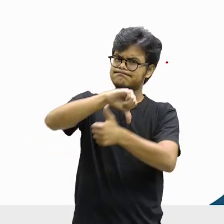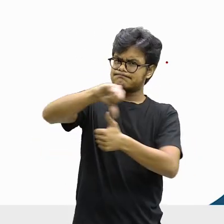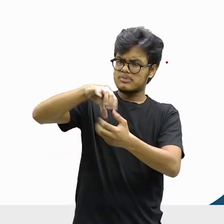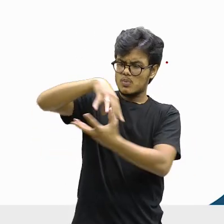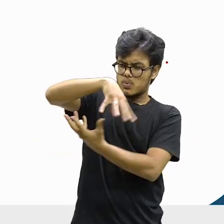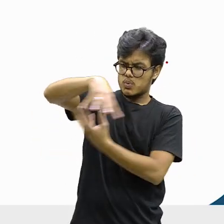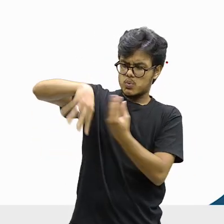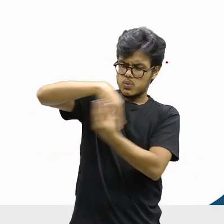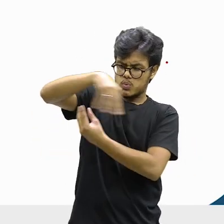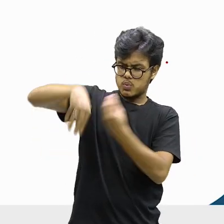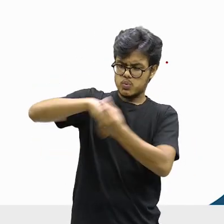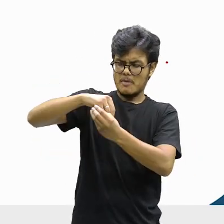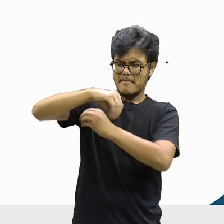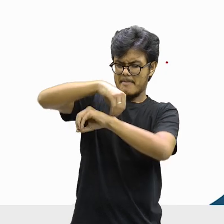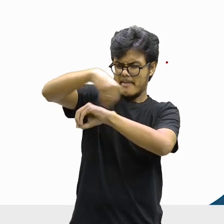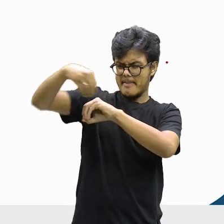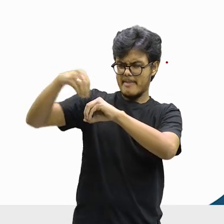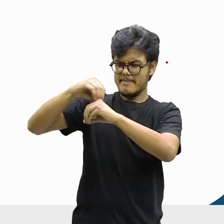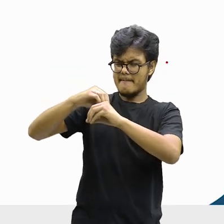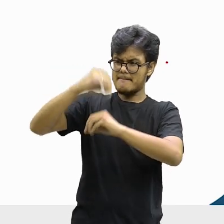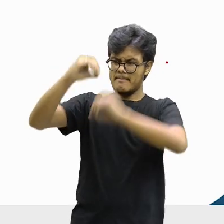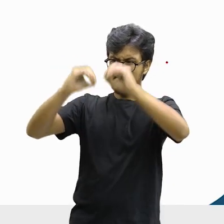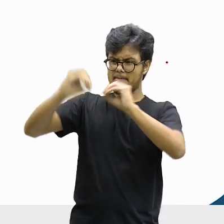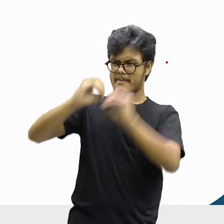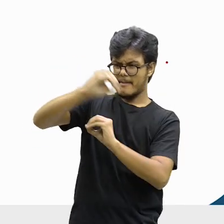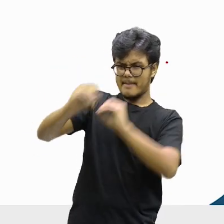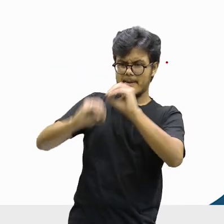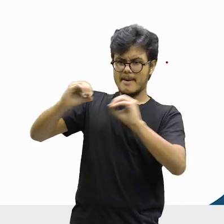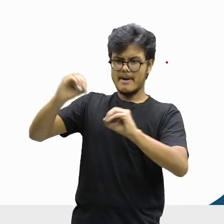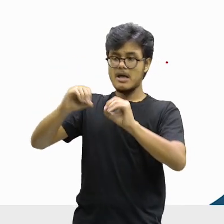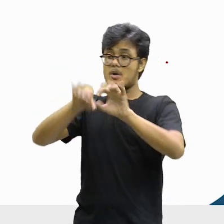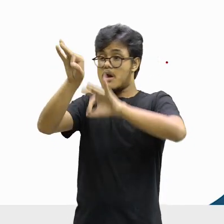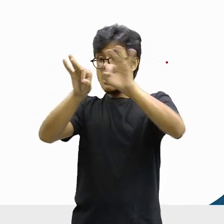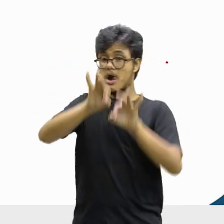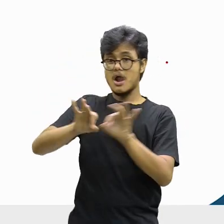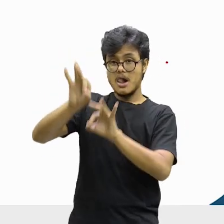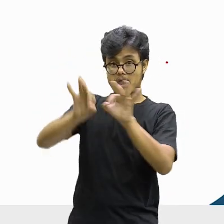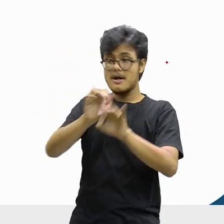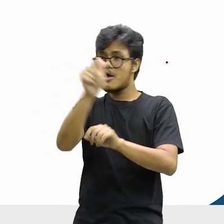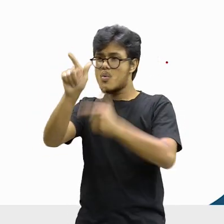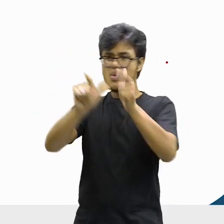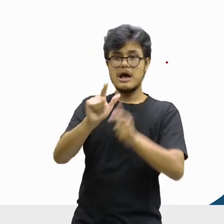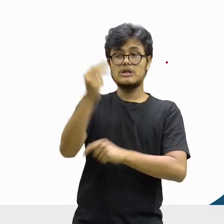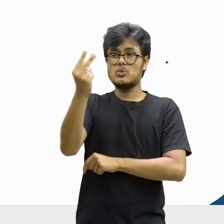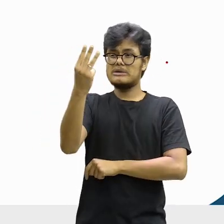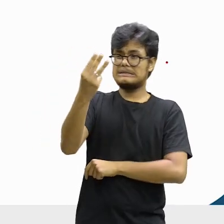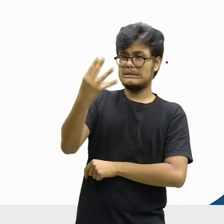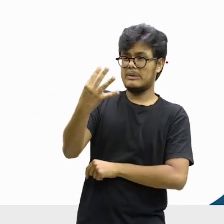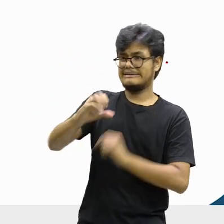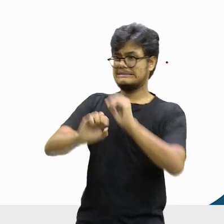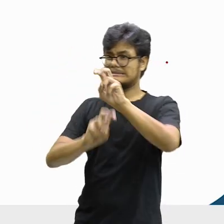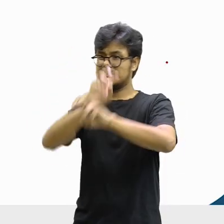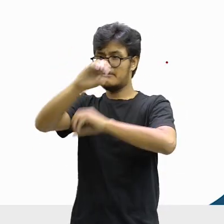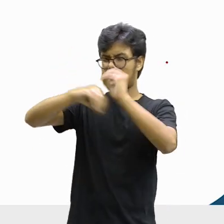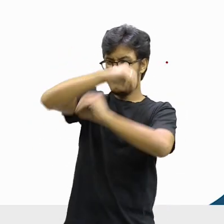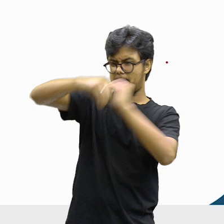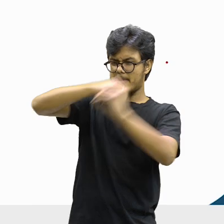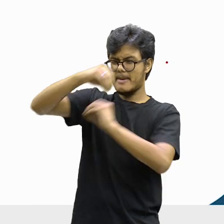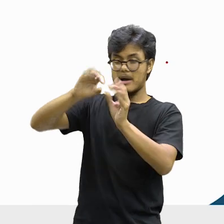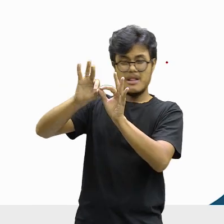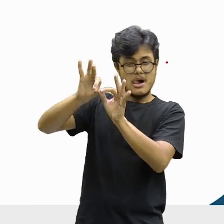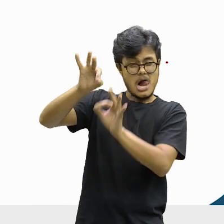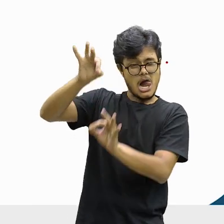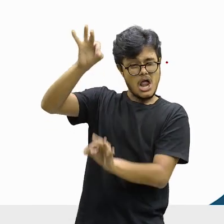sucessivas divisões por mitose, como você está vendo aí. Uma célula dando origem a duas, duas dando origem a